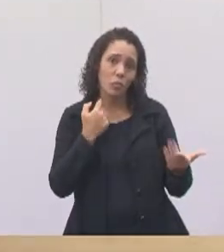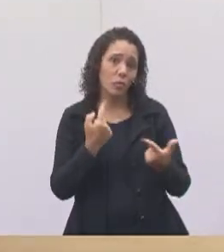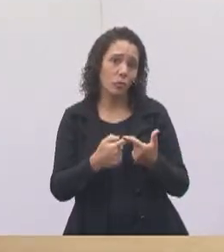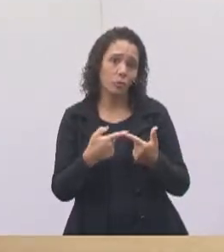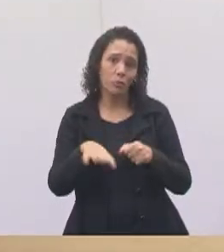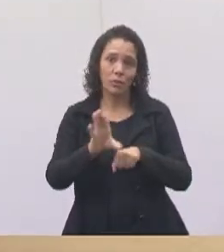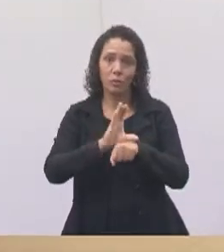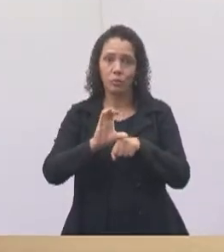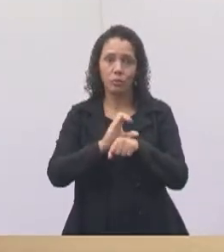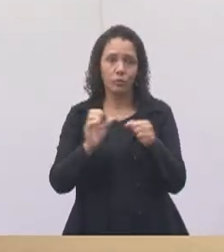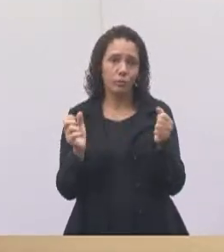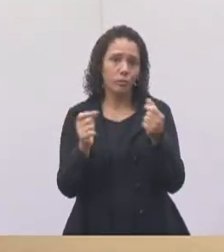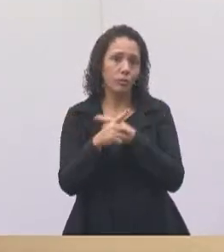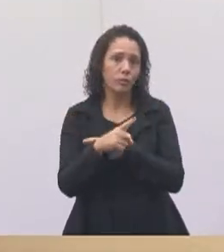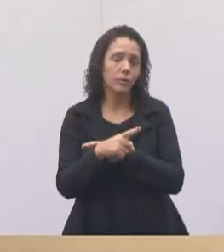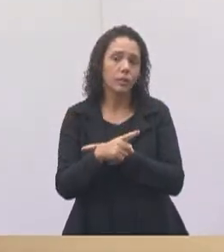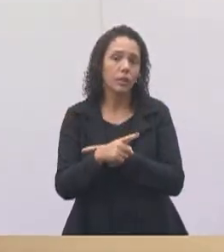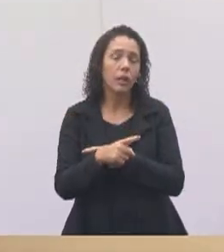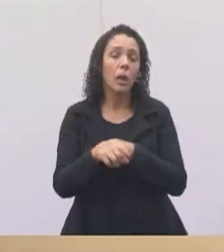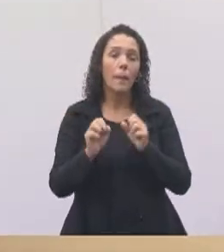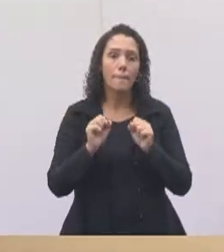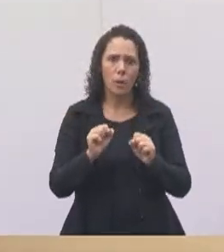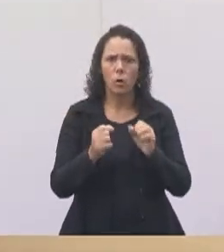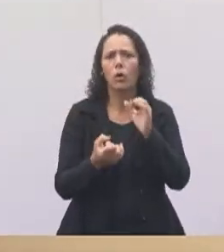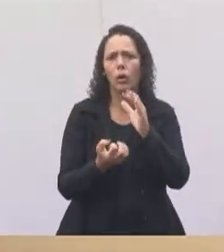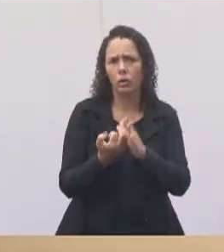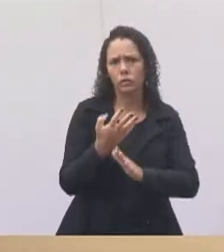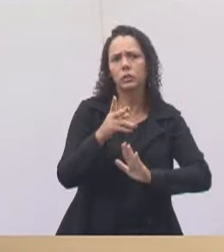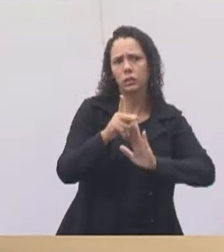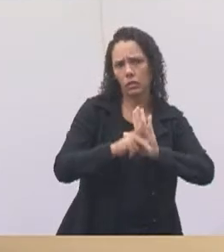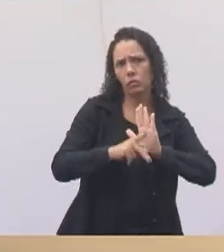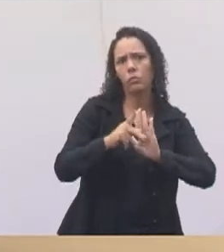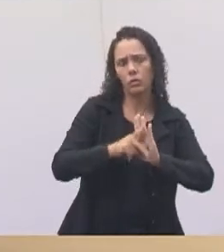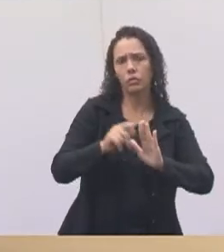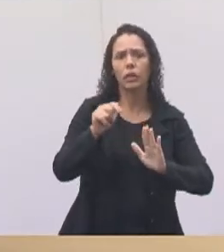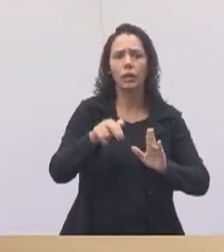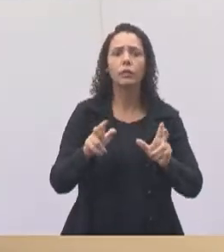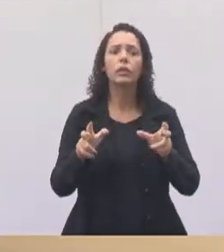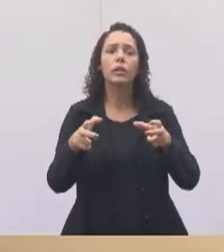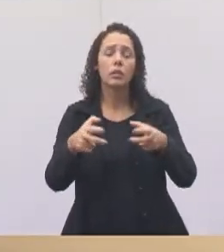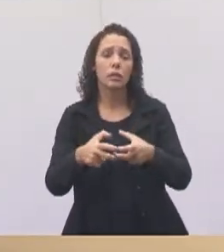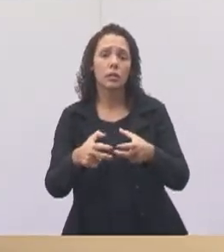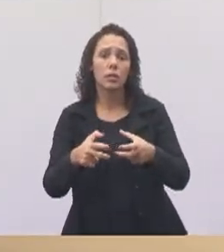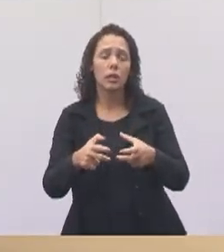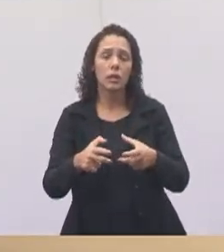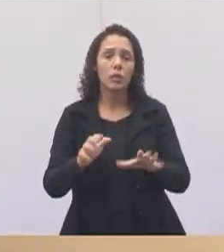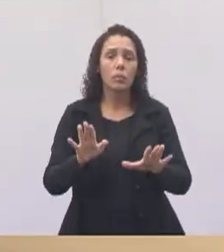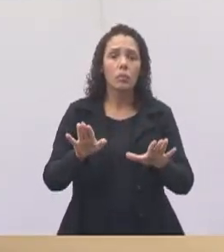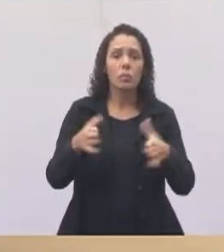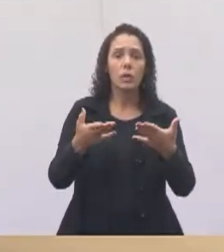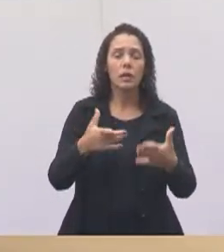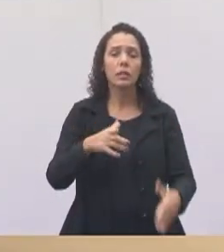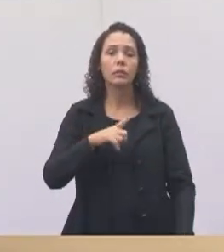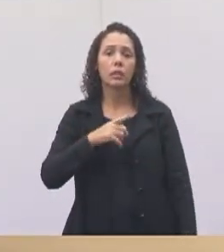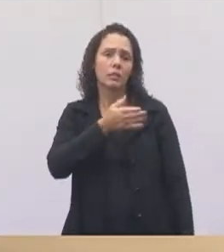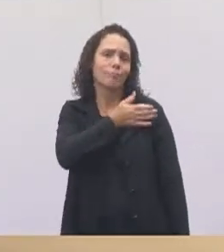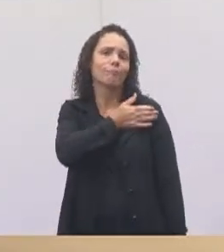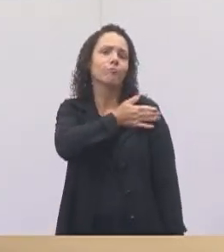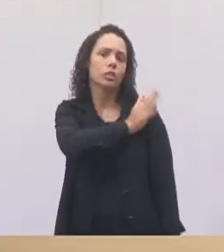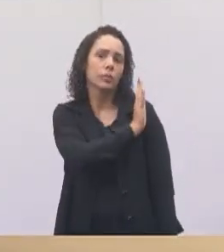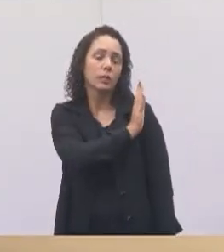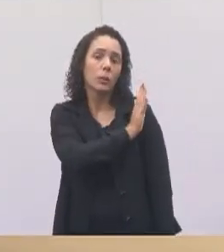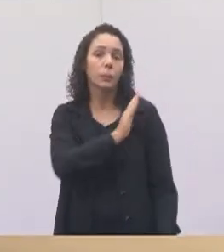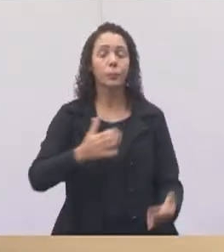Constituição Federal. Você pode criar um projeto nessa casa de lei como vereador quando há discriminação.